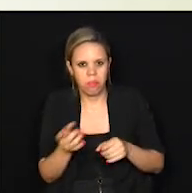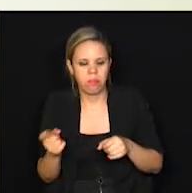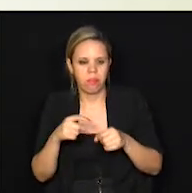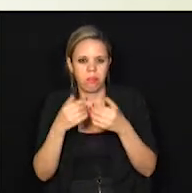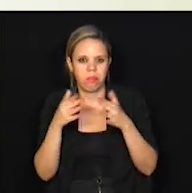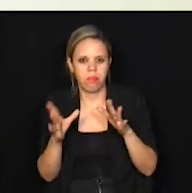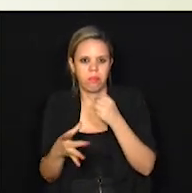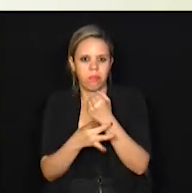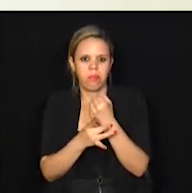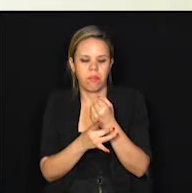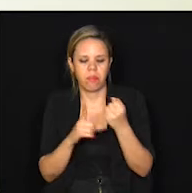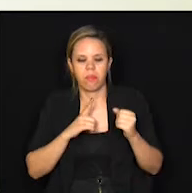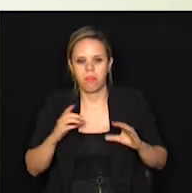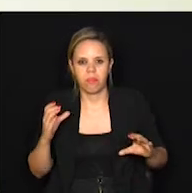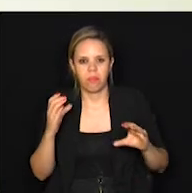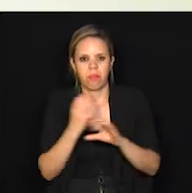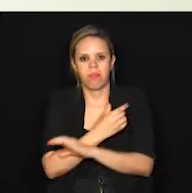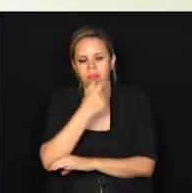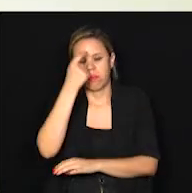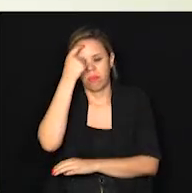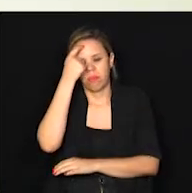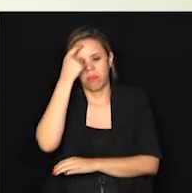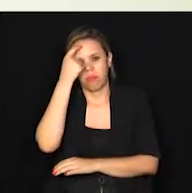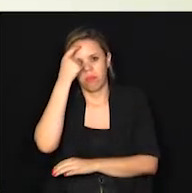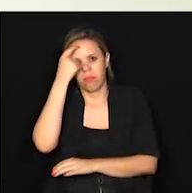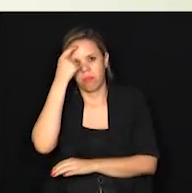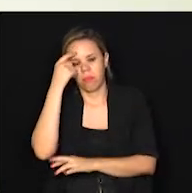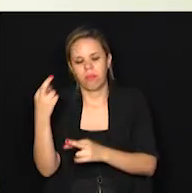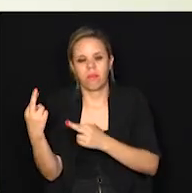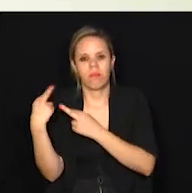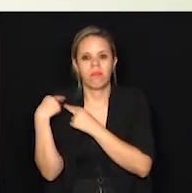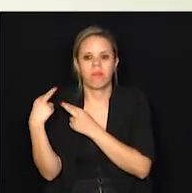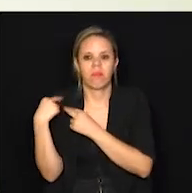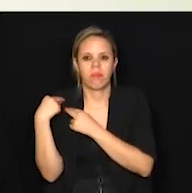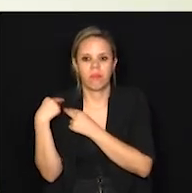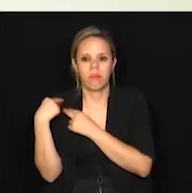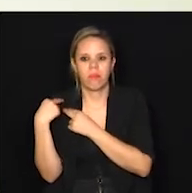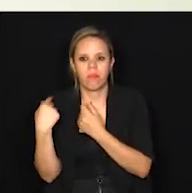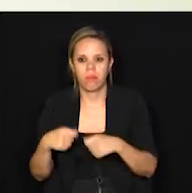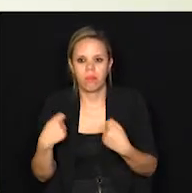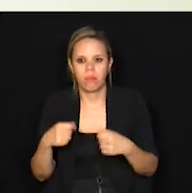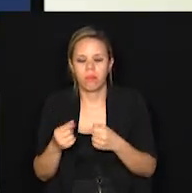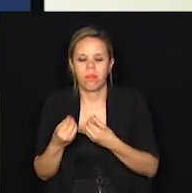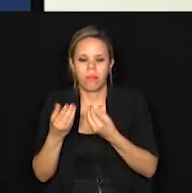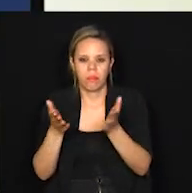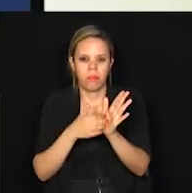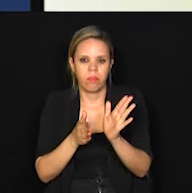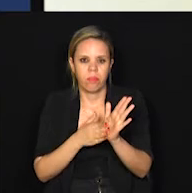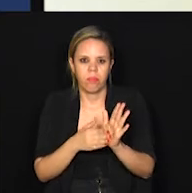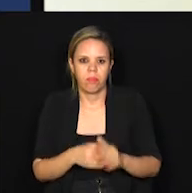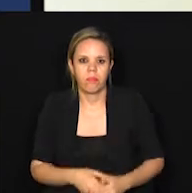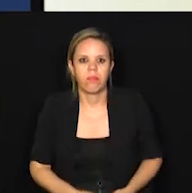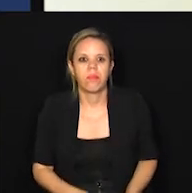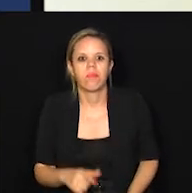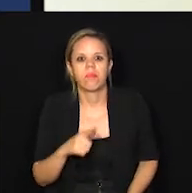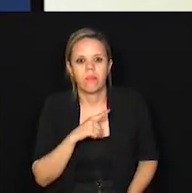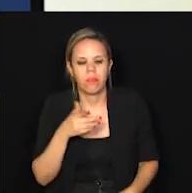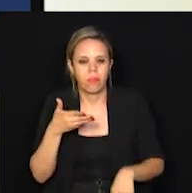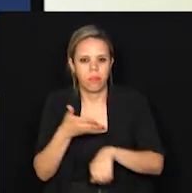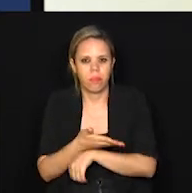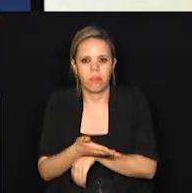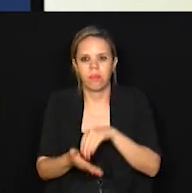Foi manchete no jornal, né? Isso foi do Distrito Federal, de uma creche clandestina que drogava crianças. Essa já foi